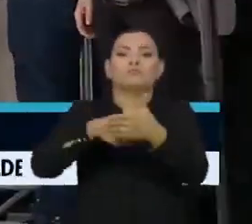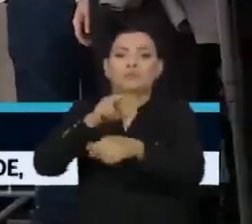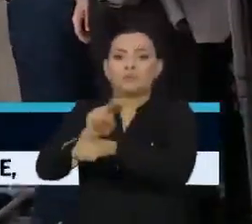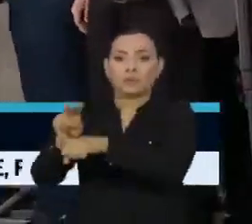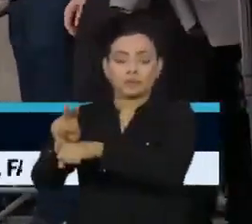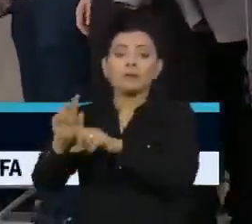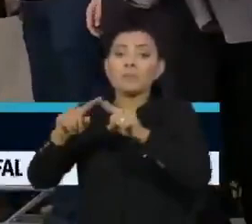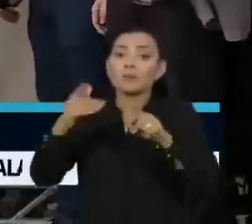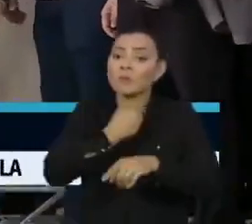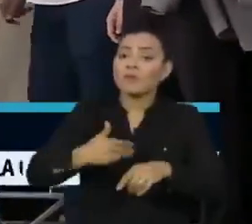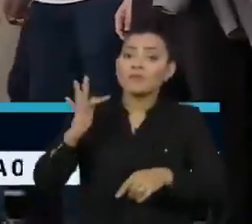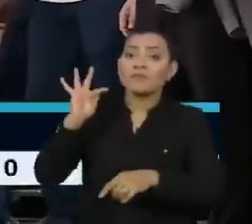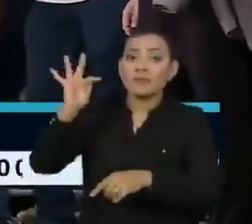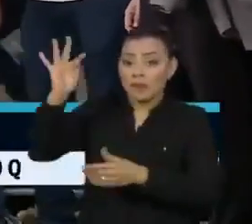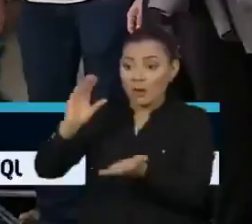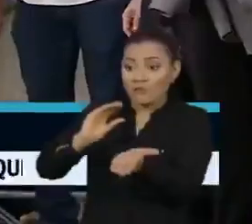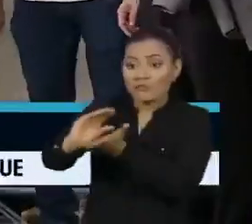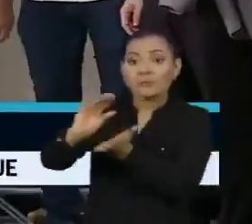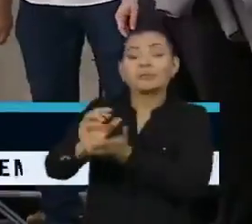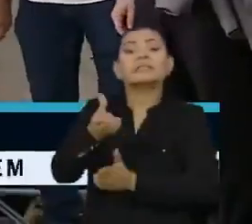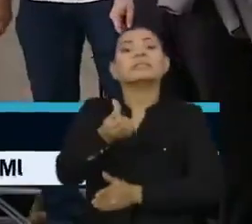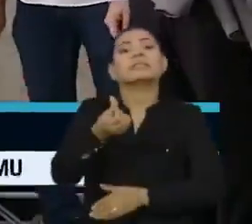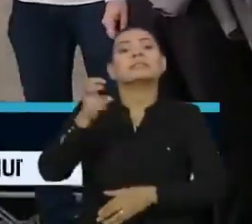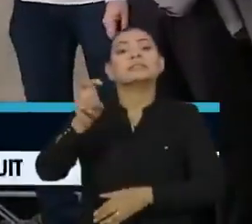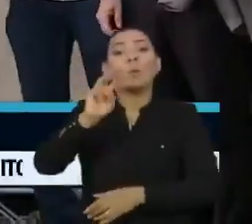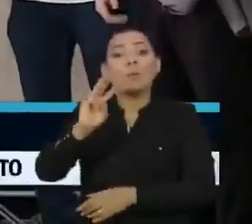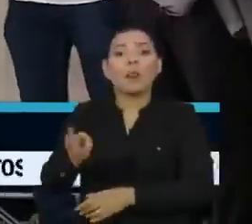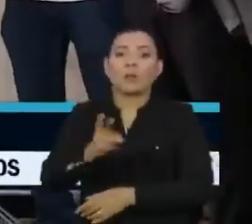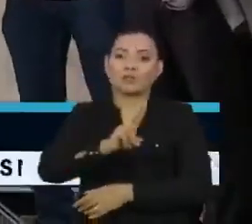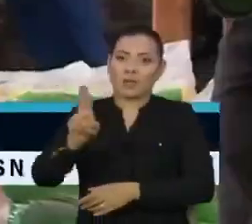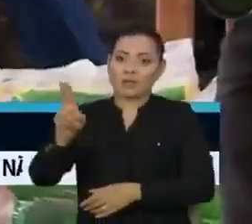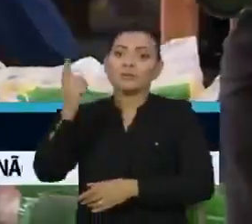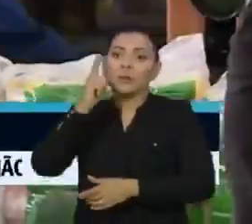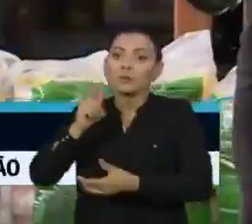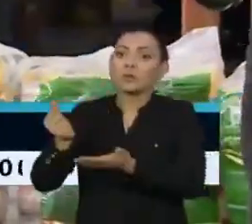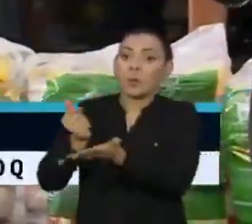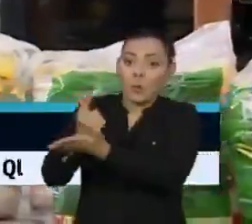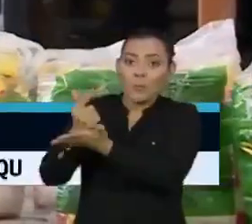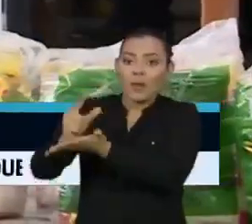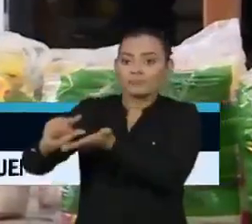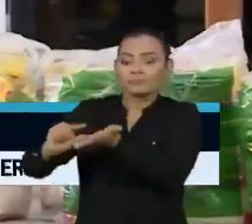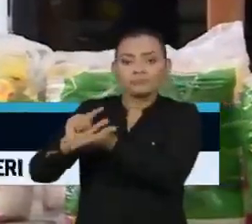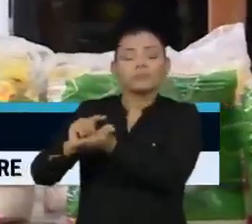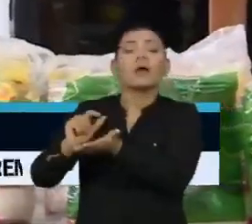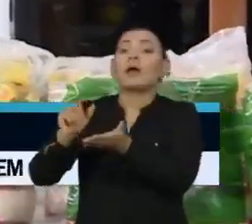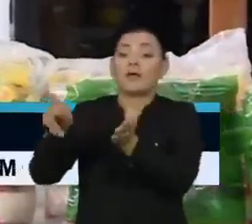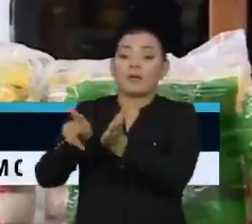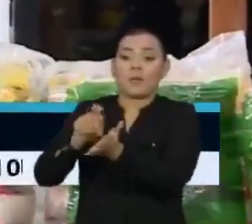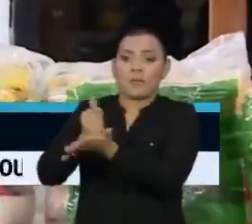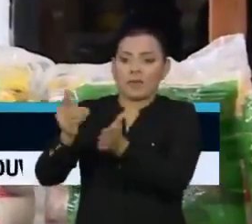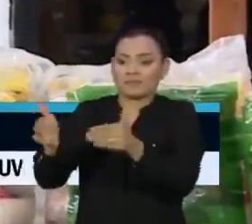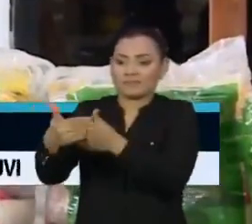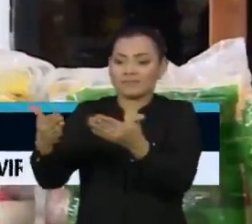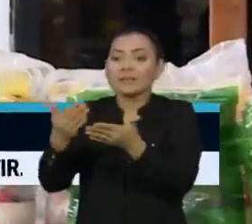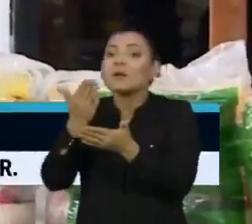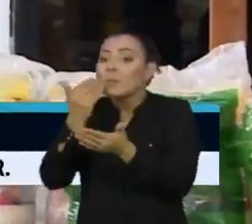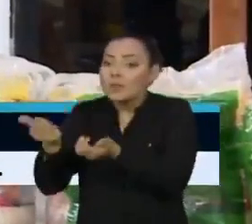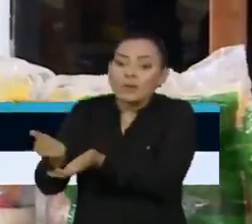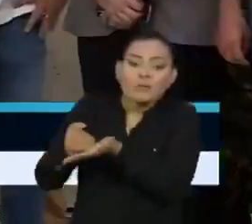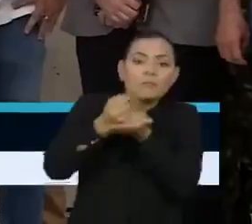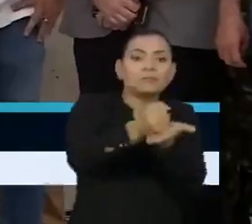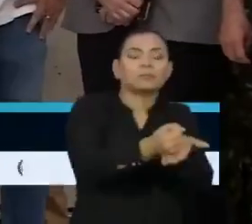investimento do governo federal foi de aproximadamente 65 milhões para a aquisição de 468 mil